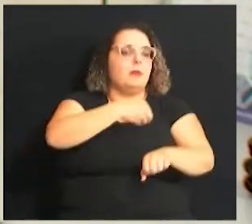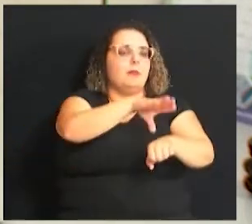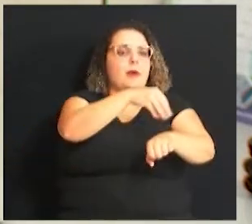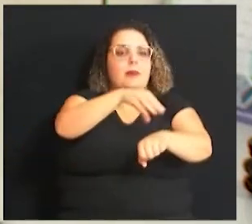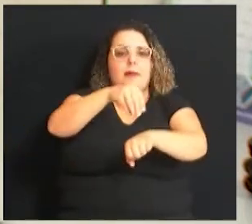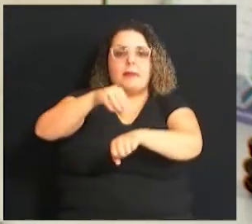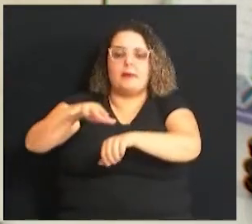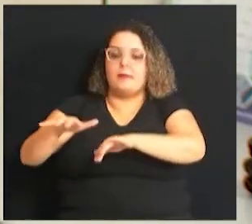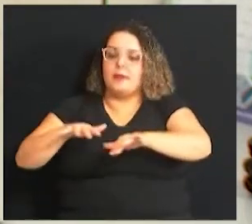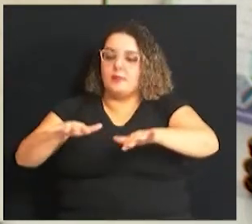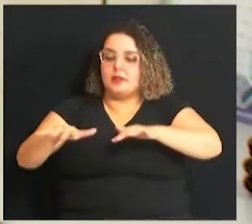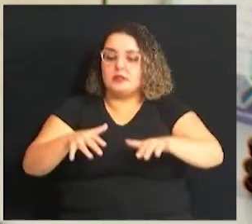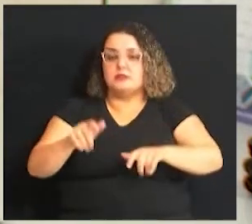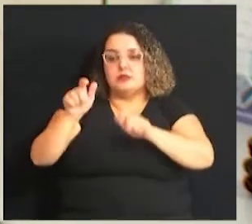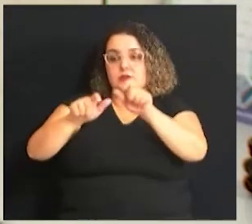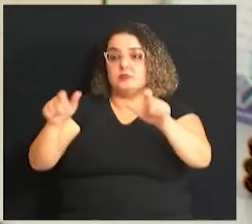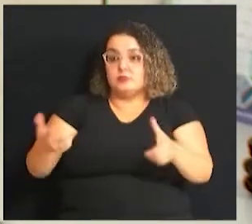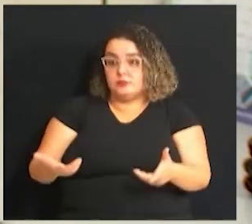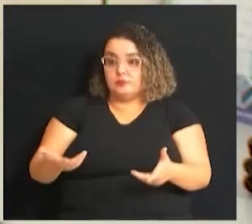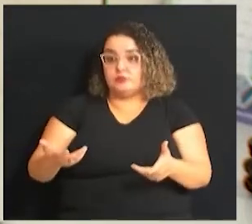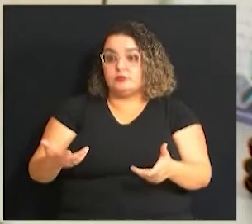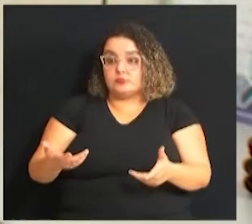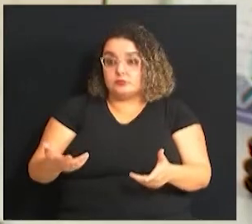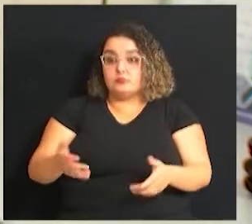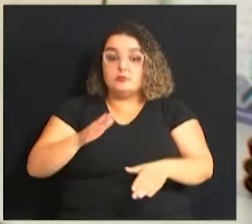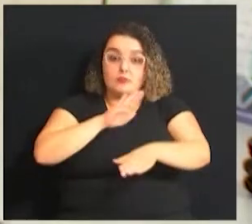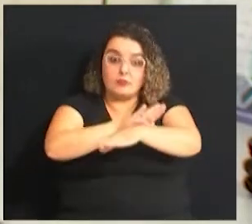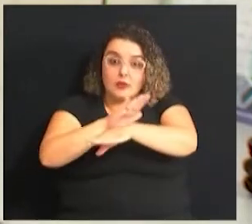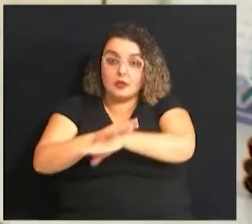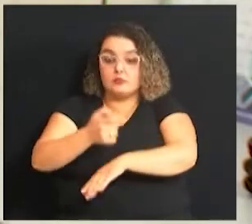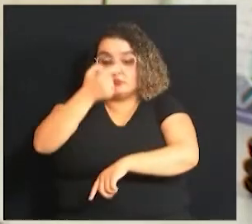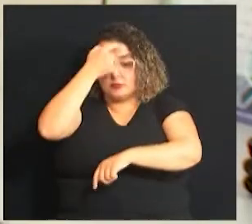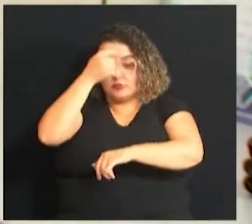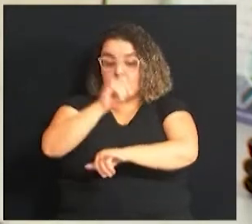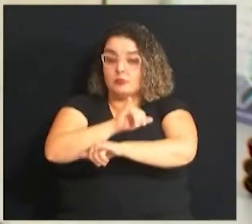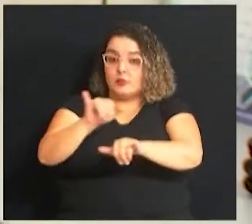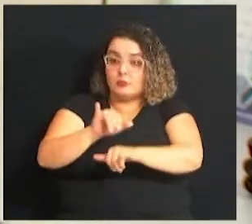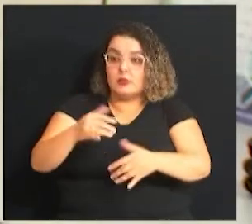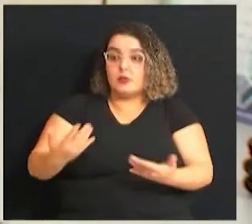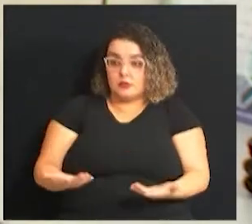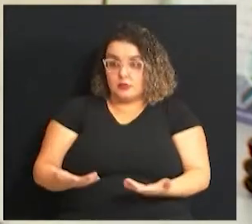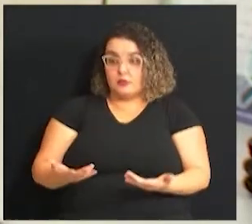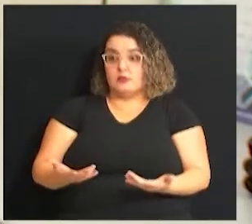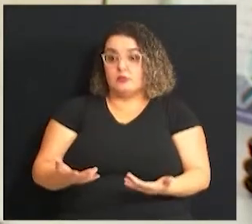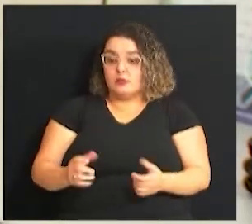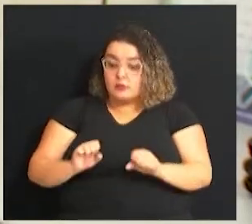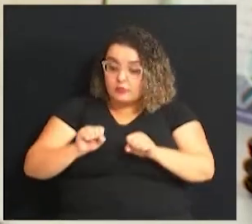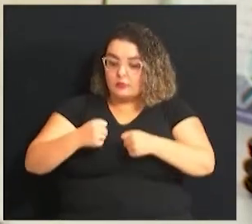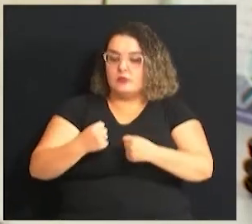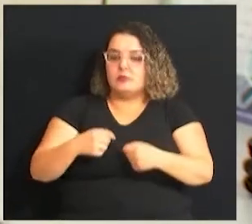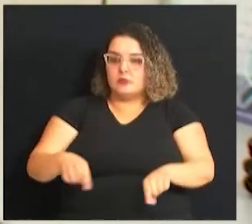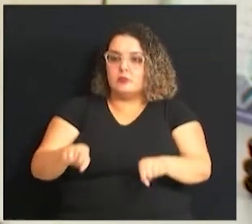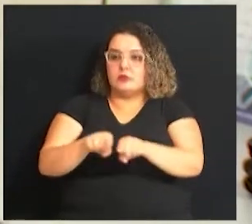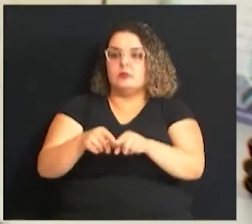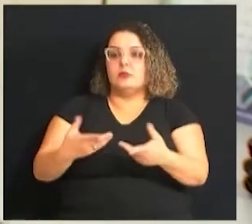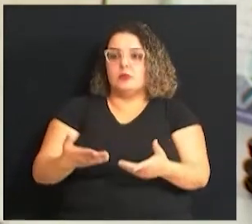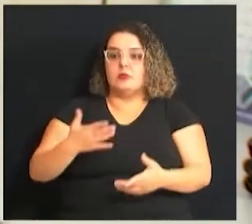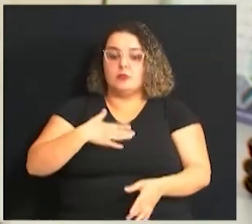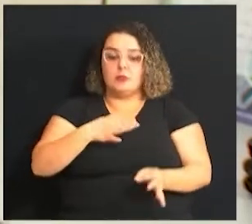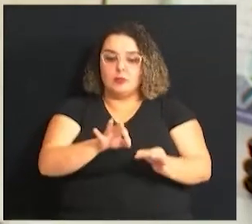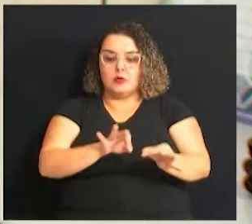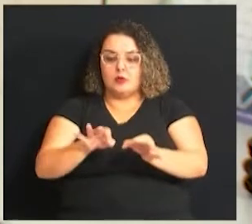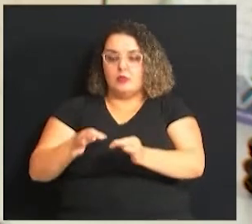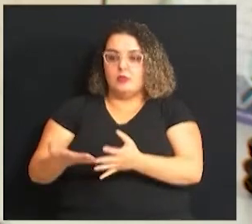está mobilizando o pessoal para ajudar a população a se conscientizar sobre isso. Então a gente está firme também.